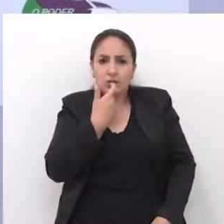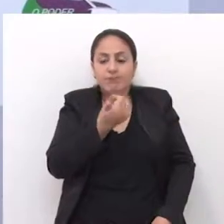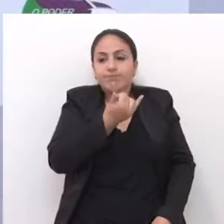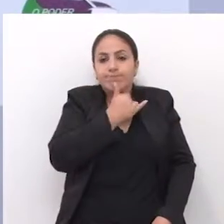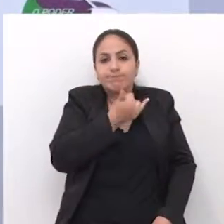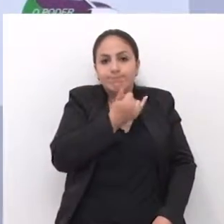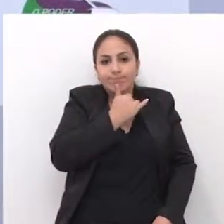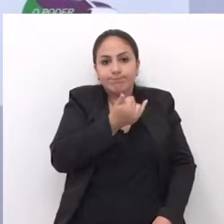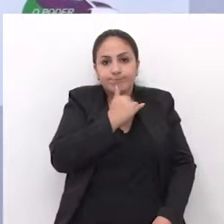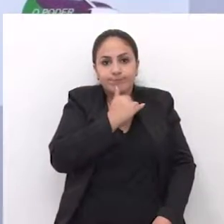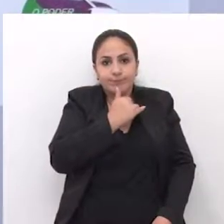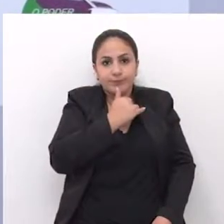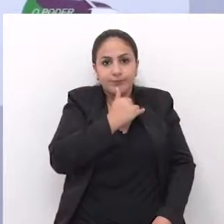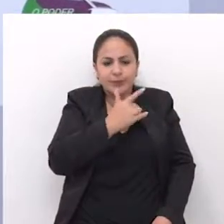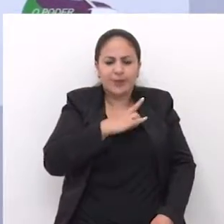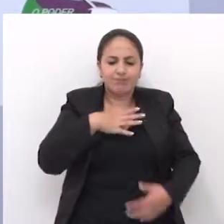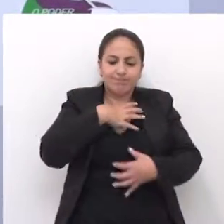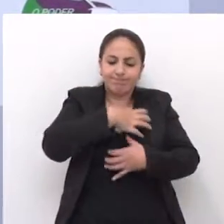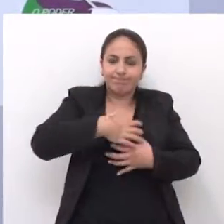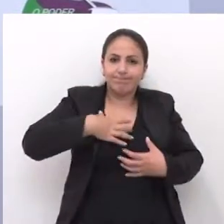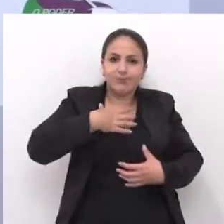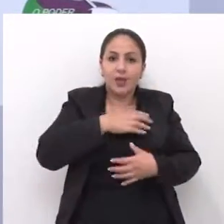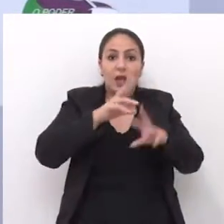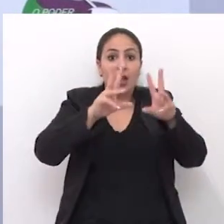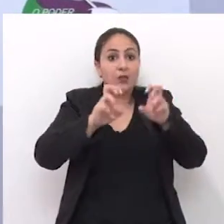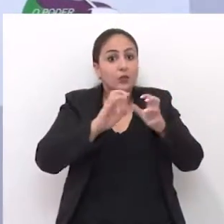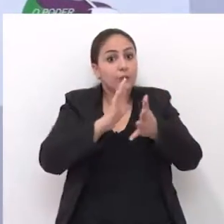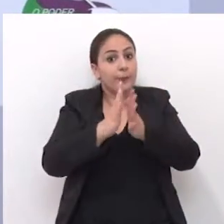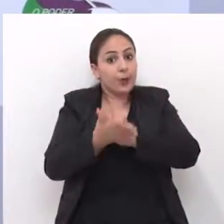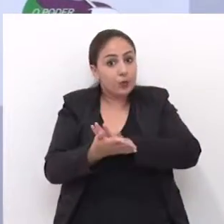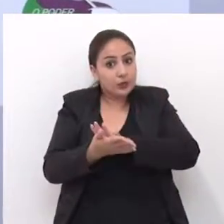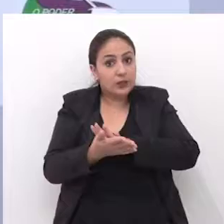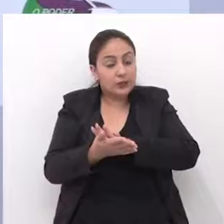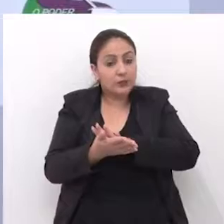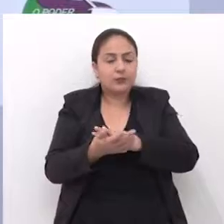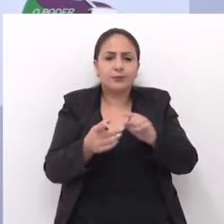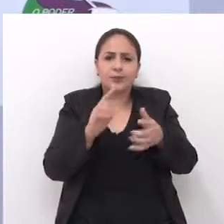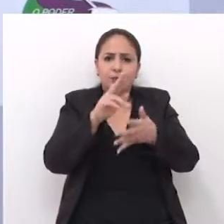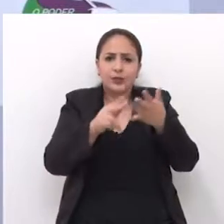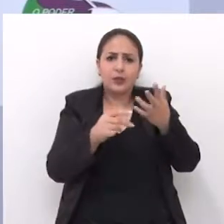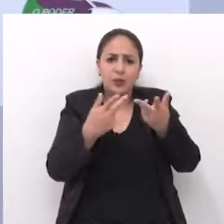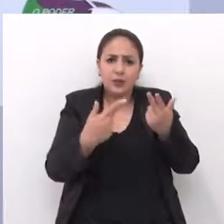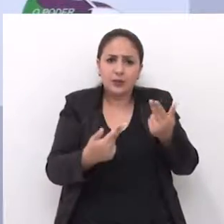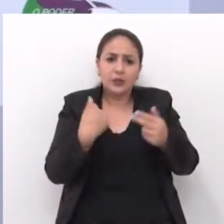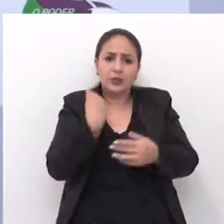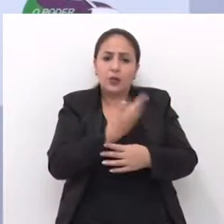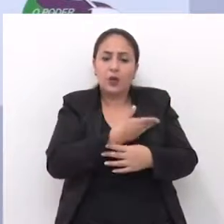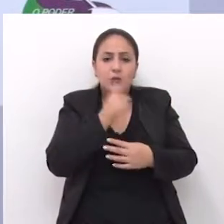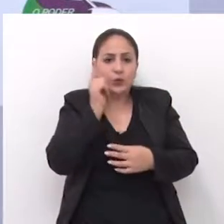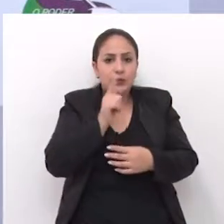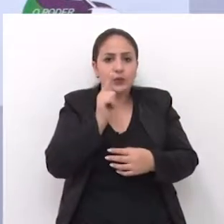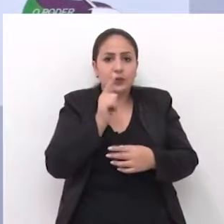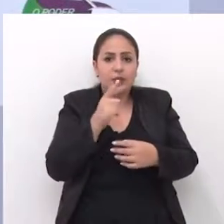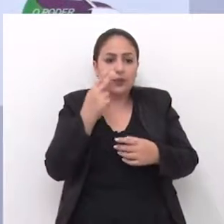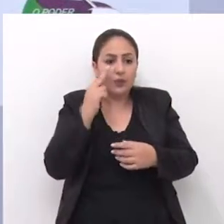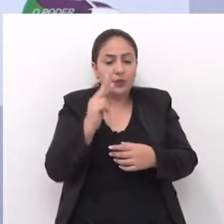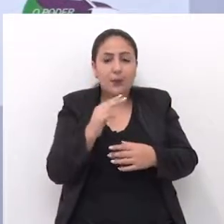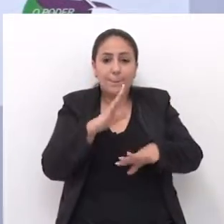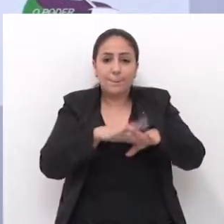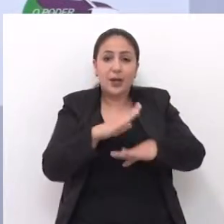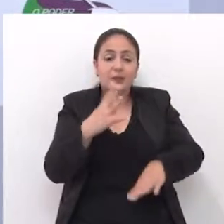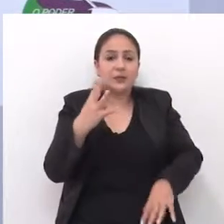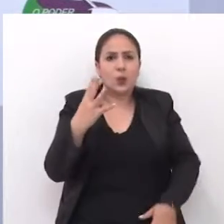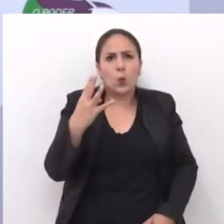crianças ainda, infelizmente, sendo constrangidas na questão racial. Enfim, isso é uma questão que a gente poderia aqui